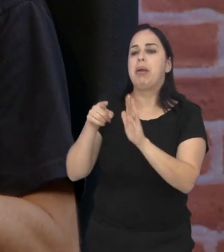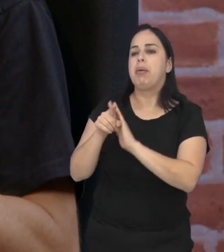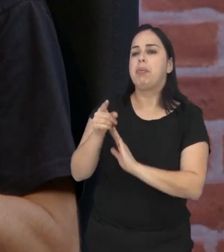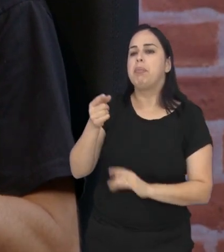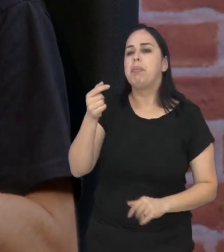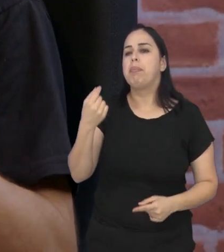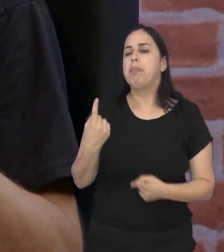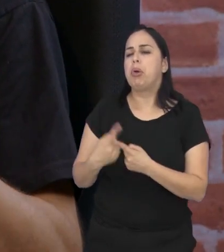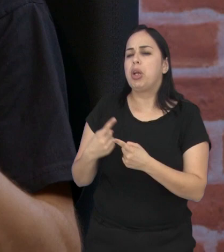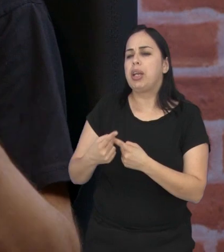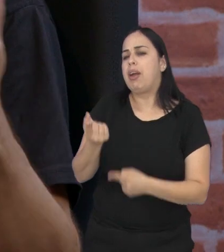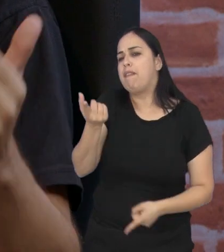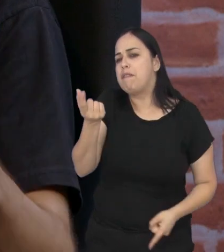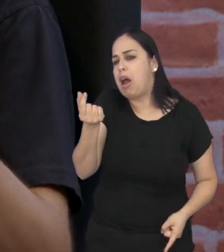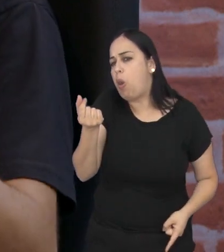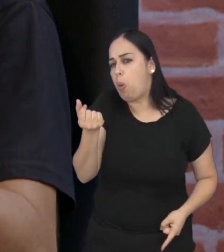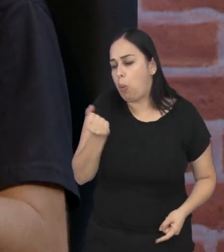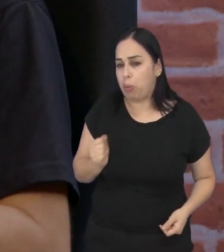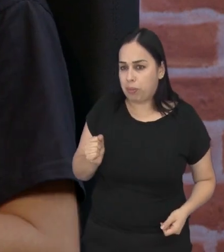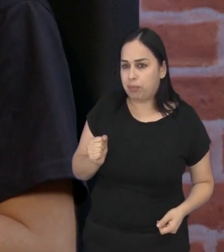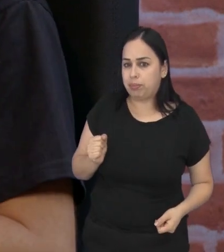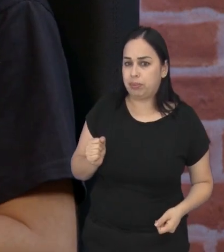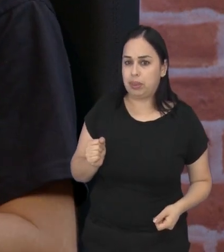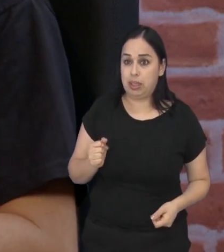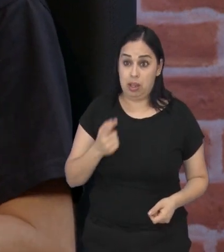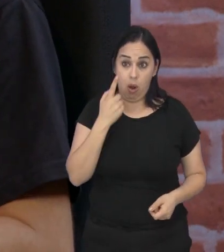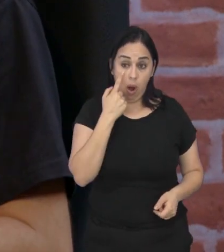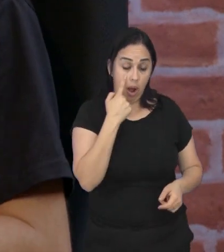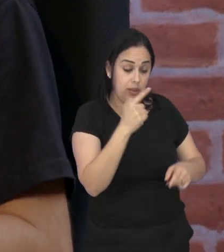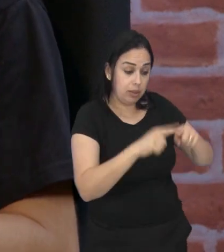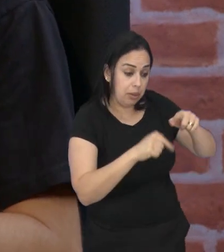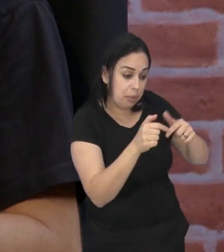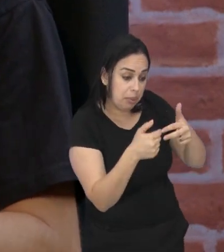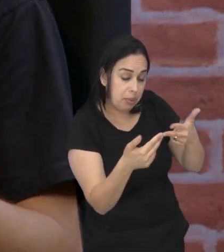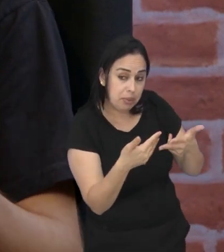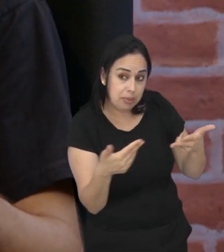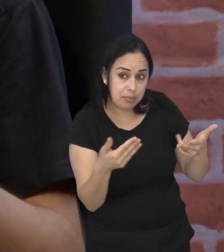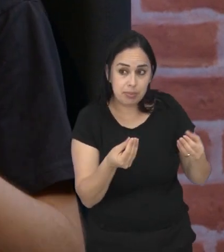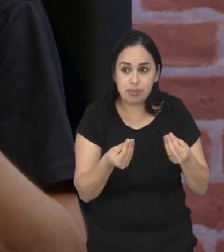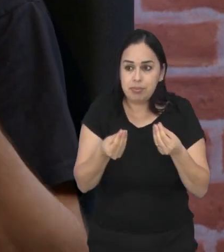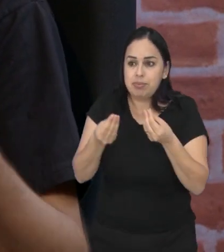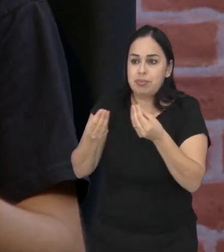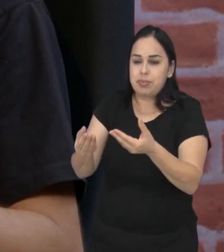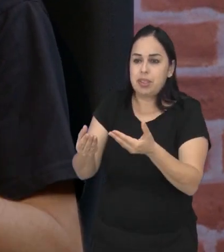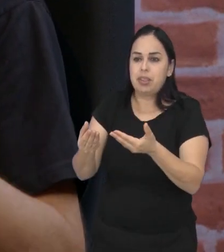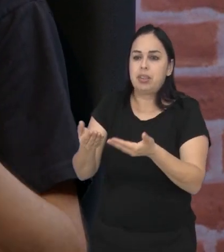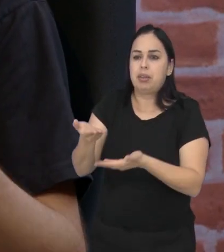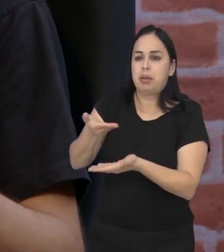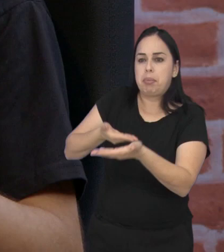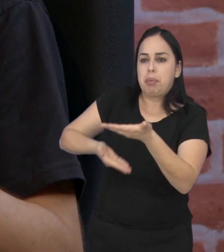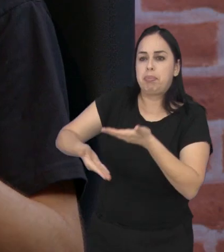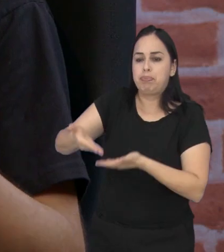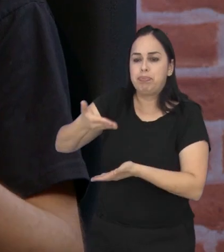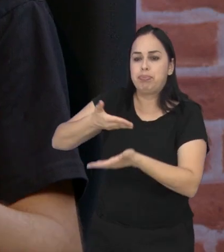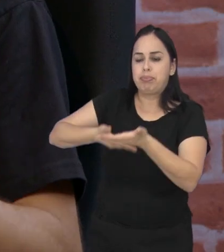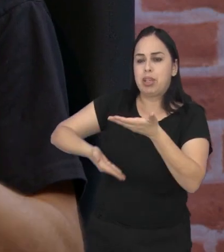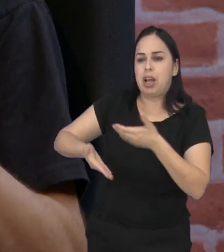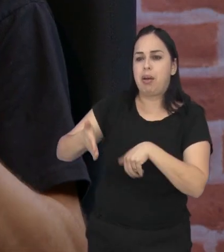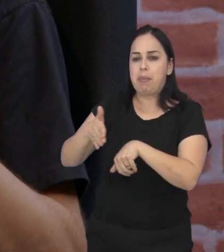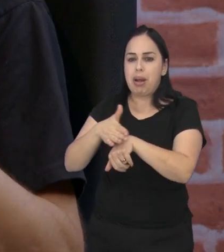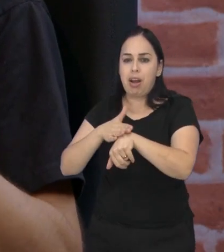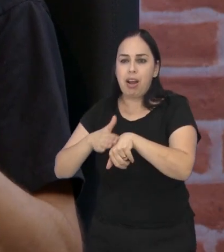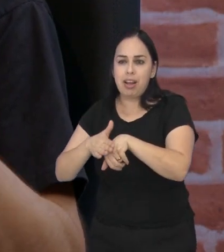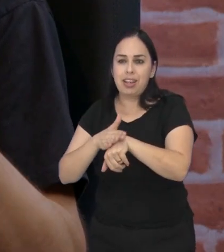cobra isso? Eu cobro isso por isso. Pô, tá vendo esse material? Vou te passar. E aí você começa a desenvolver isso com as pessoas,